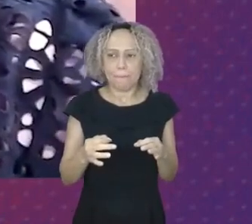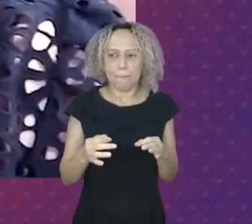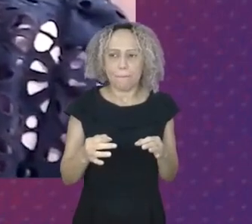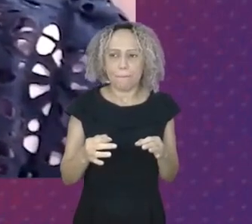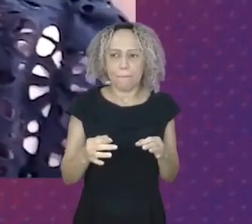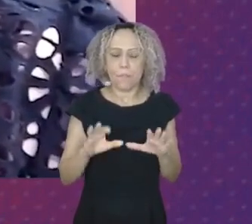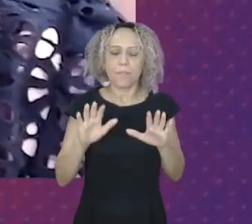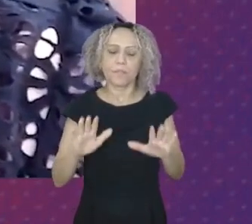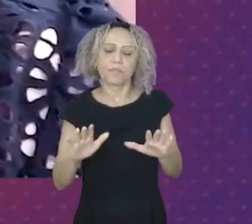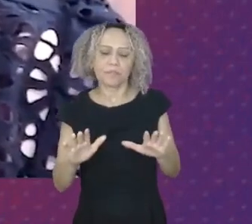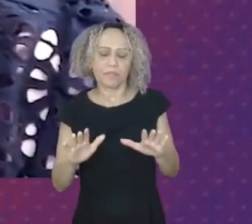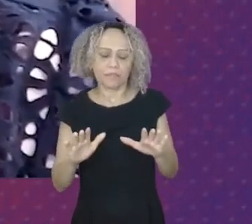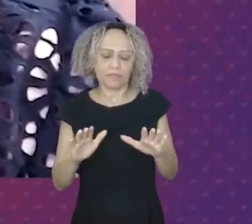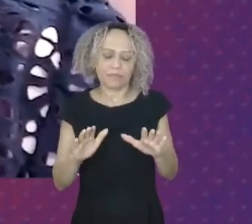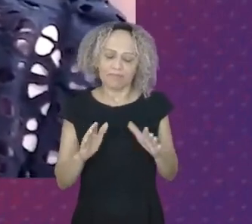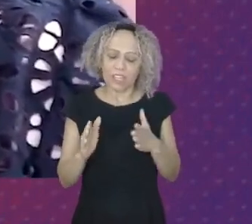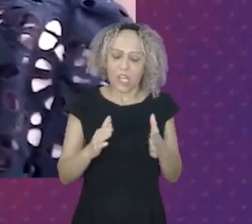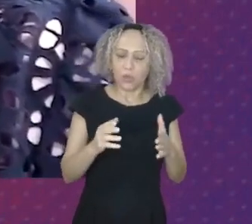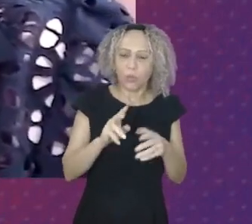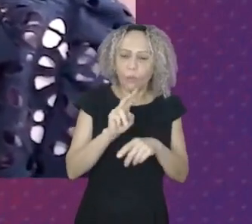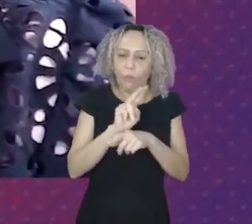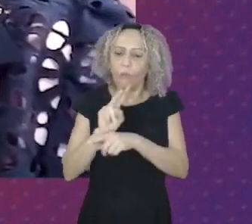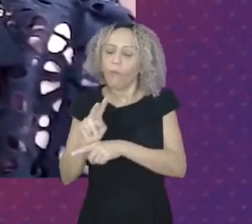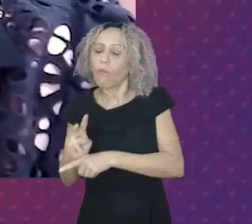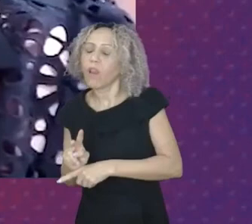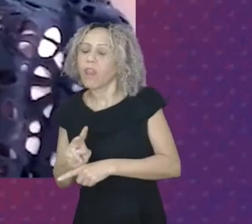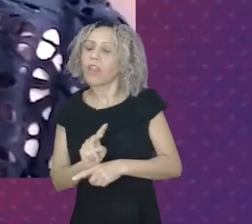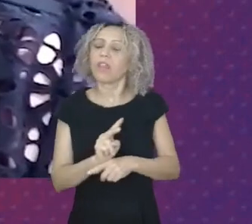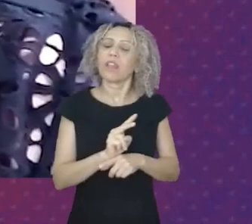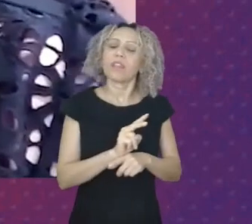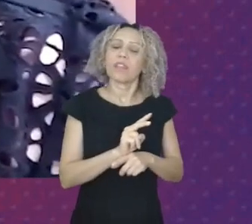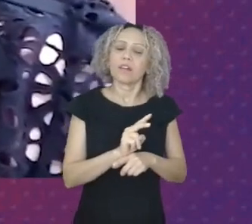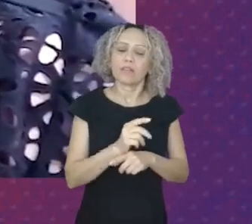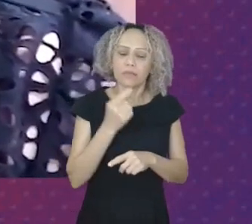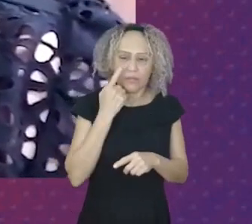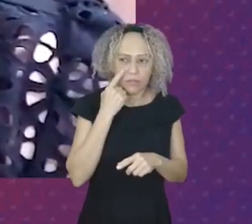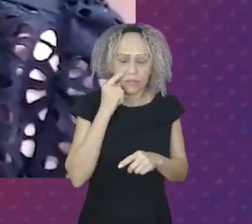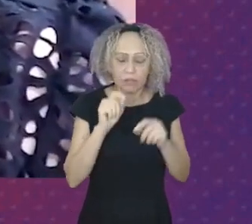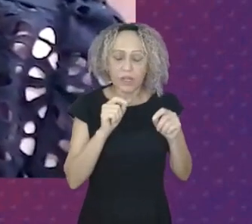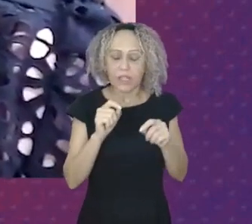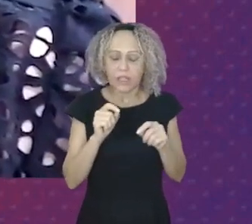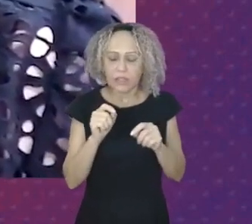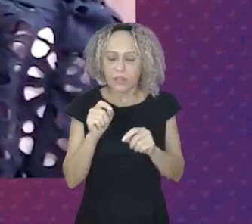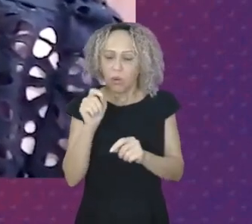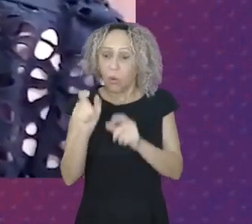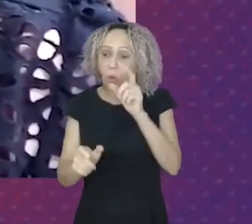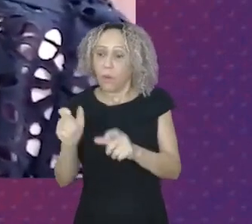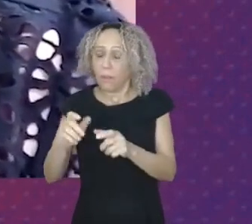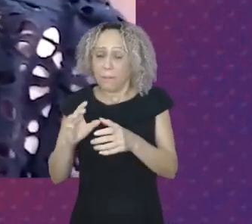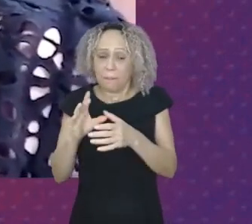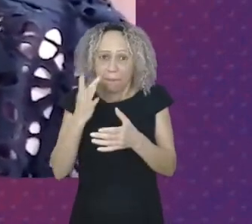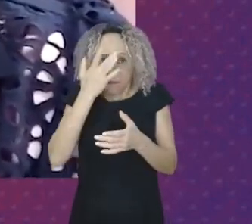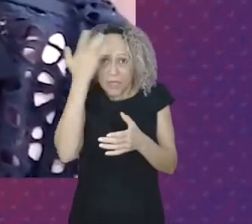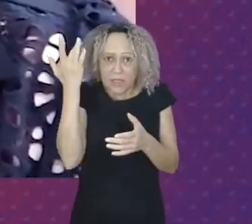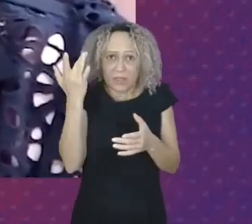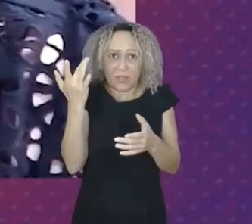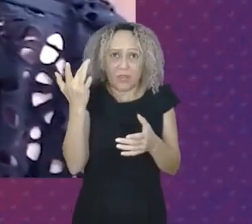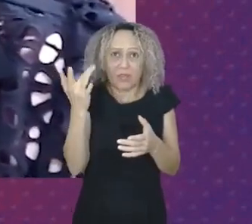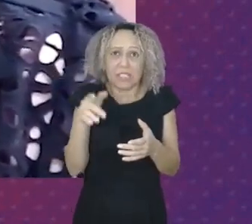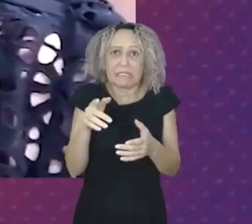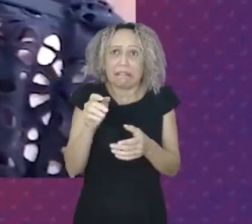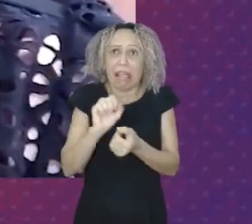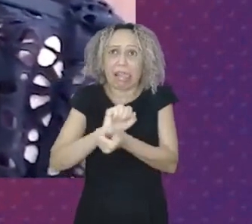tanto processo de fiscalização para você libertar pessoas com trabalho análogo a trabalho